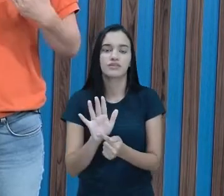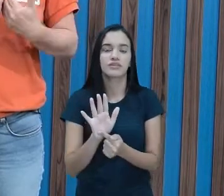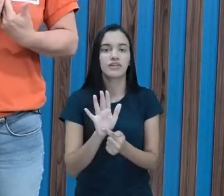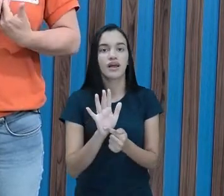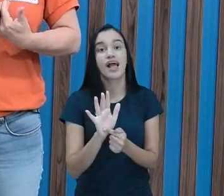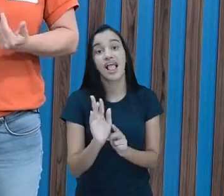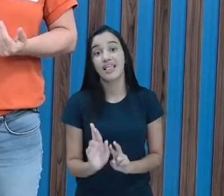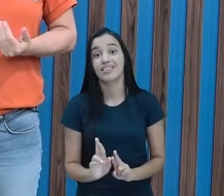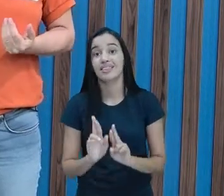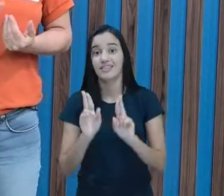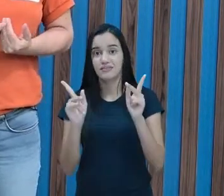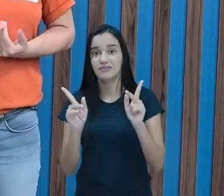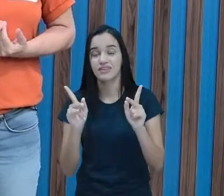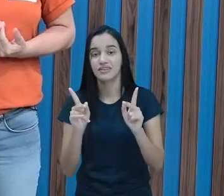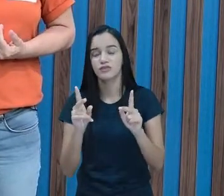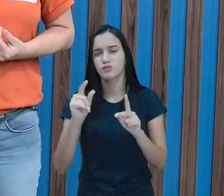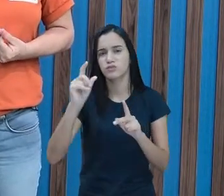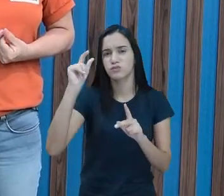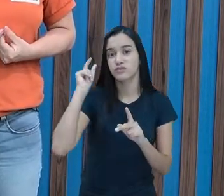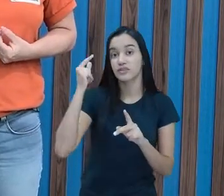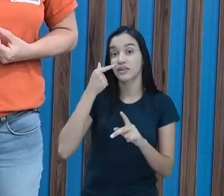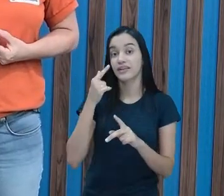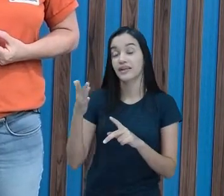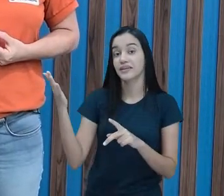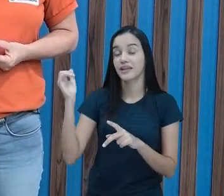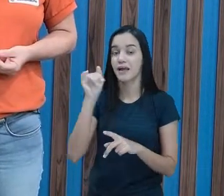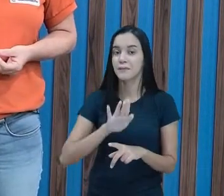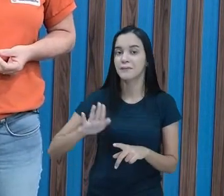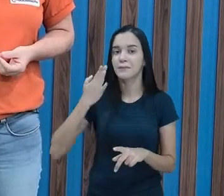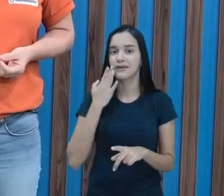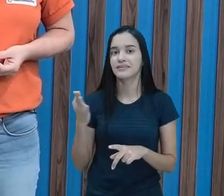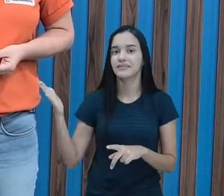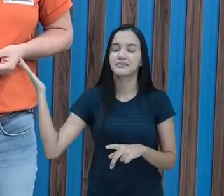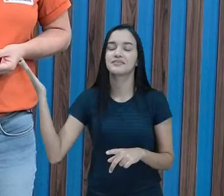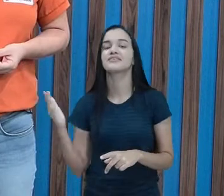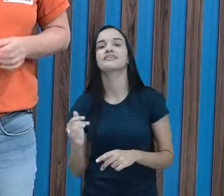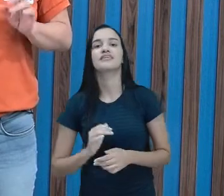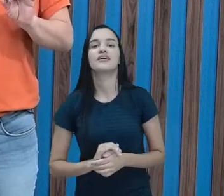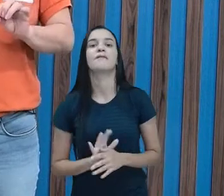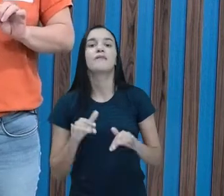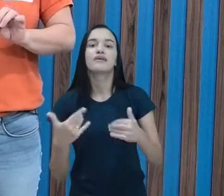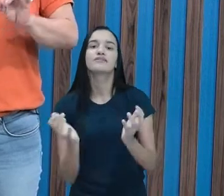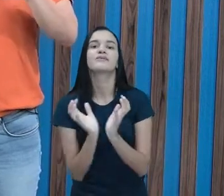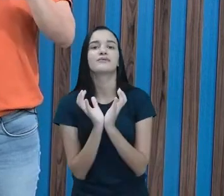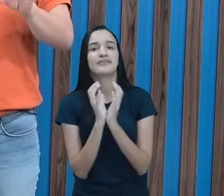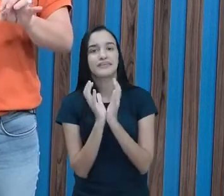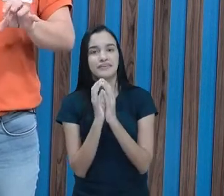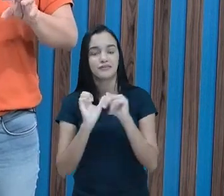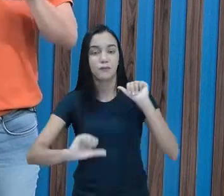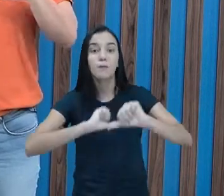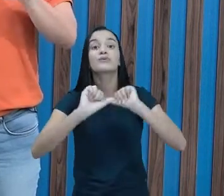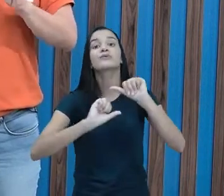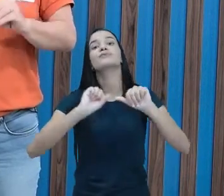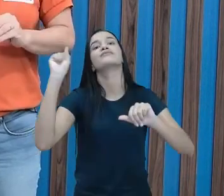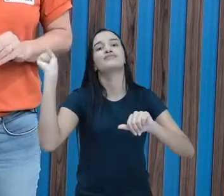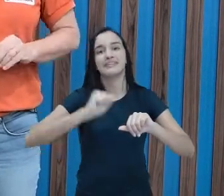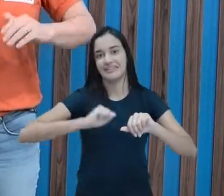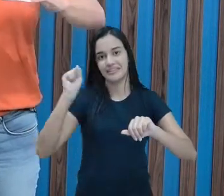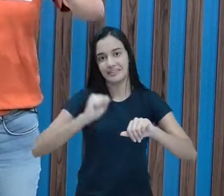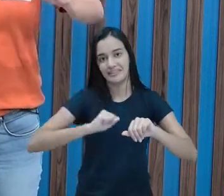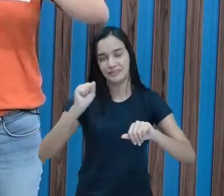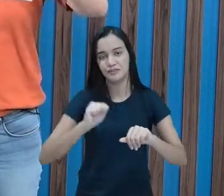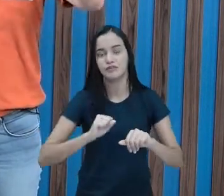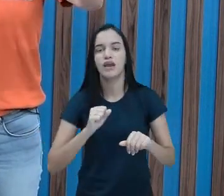serão diferentes desses navios que nós temos aí nessa imagem, tá? Então, Recife mudou? Sim, mudou bastante